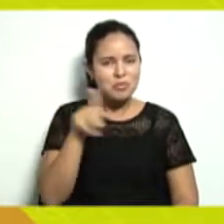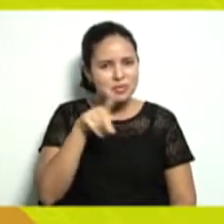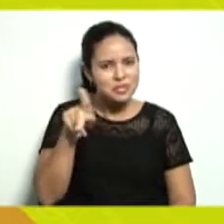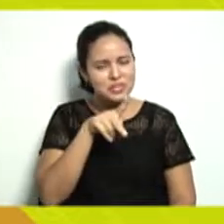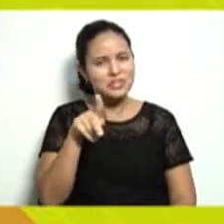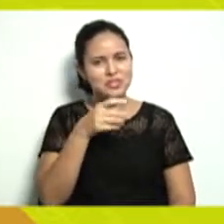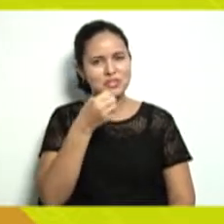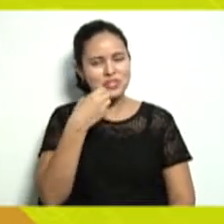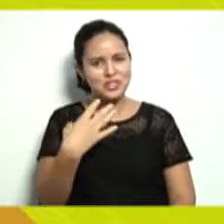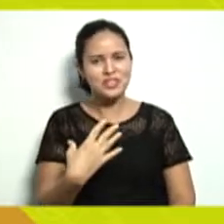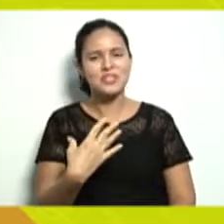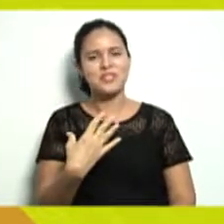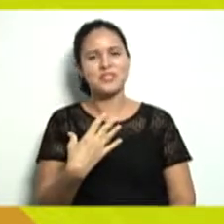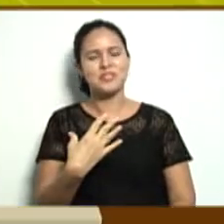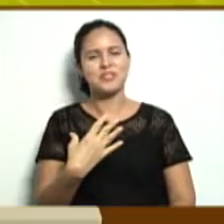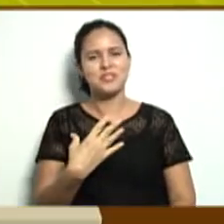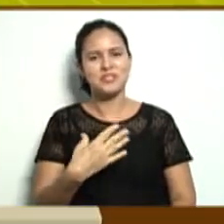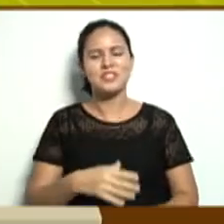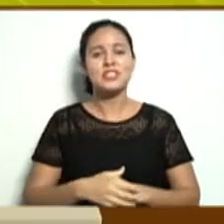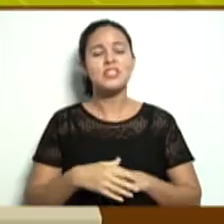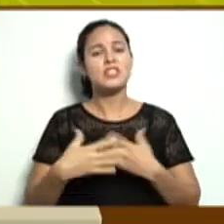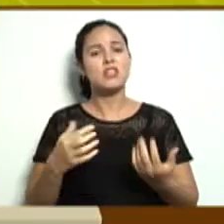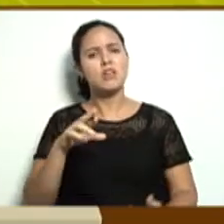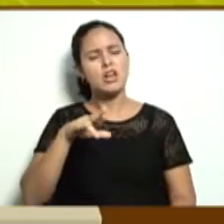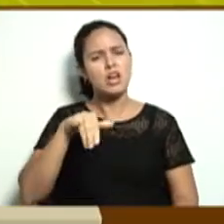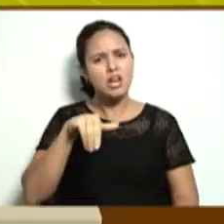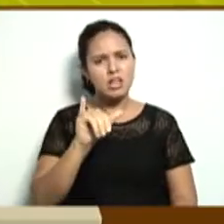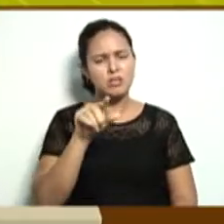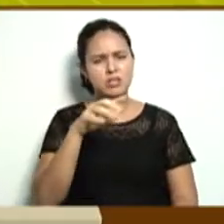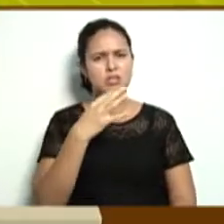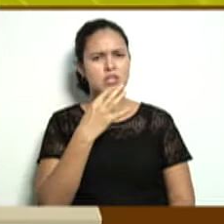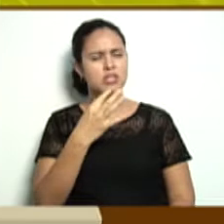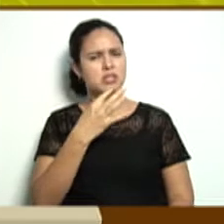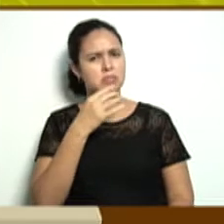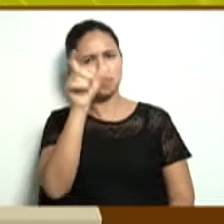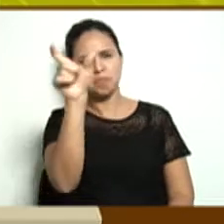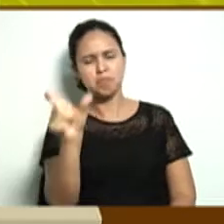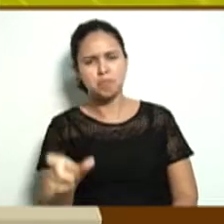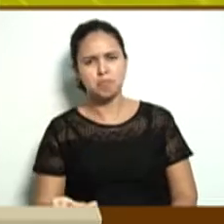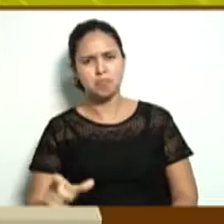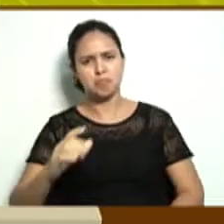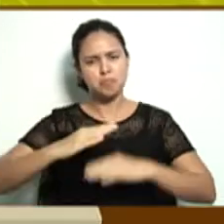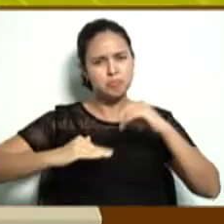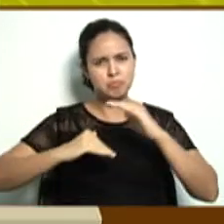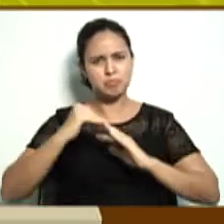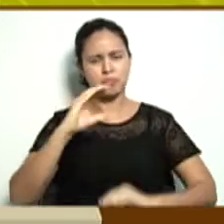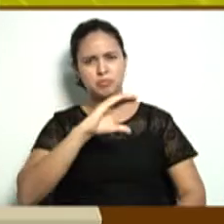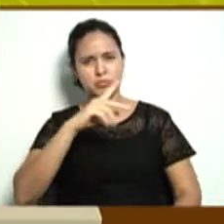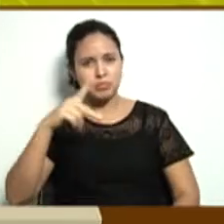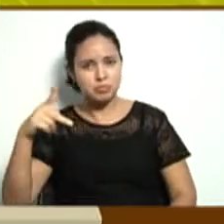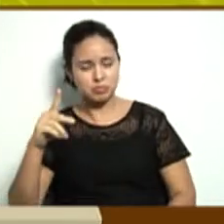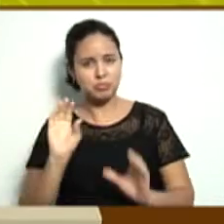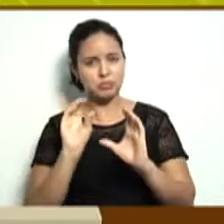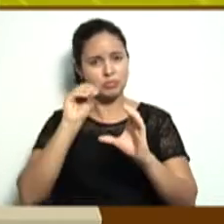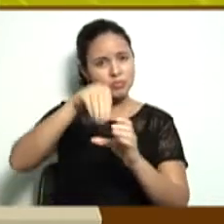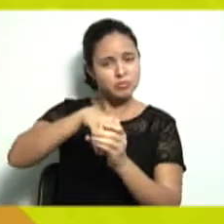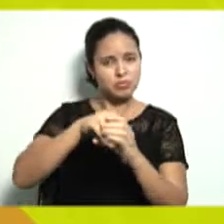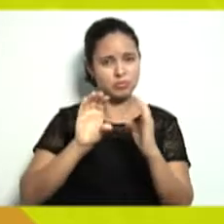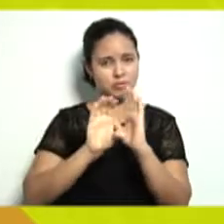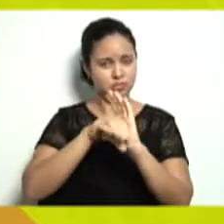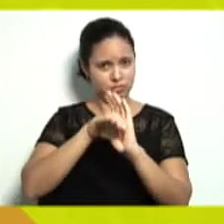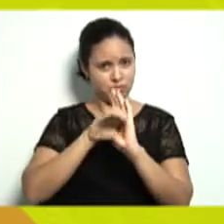Olá, professor Samuel, tudo bem? Rai, você conhece o perfil do profissional de cooperativas em um contexto mais